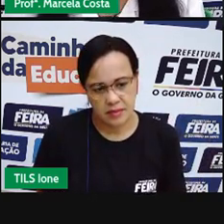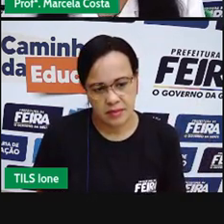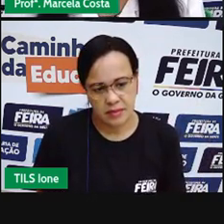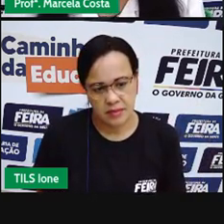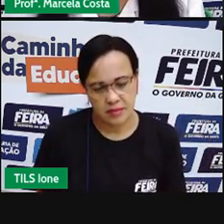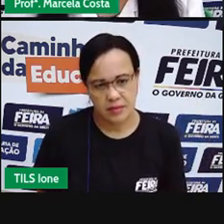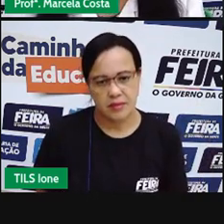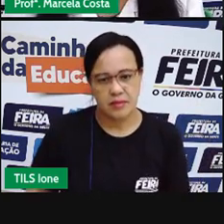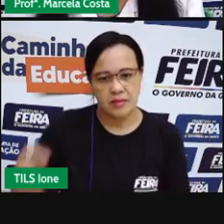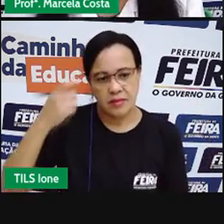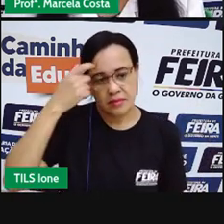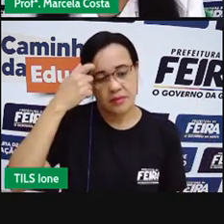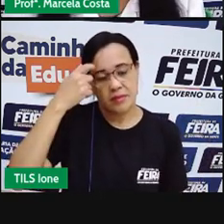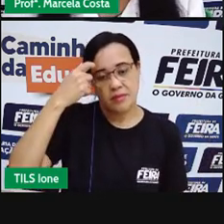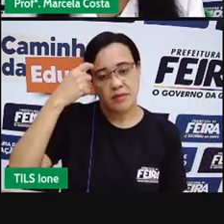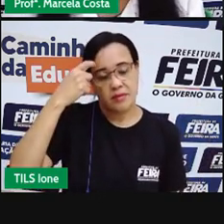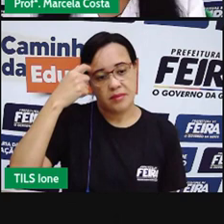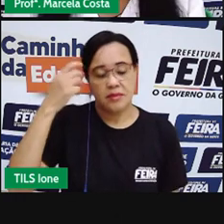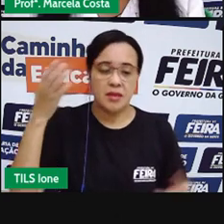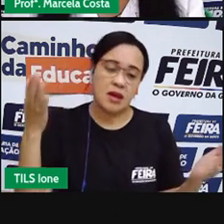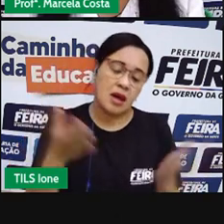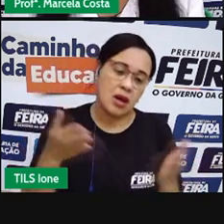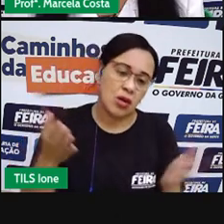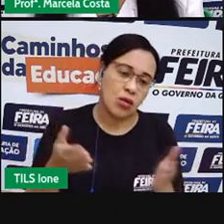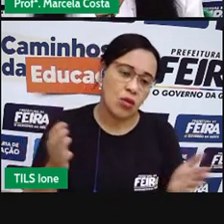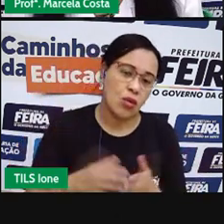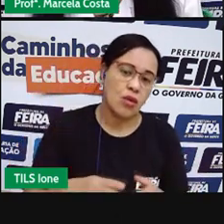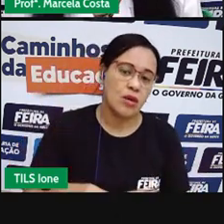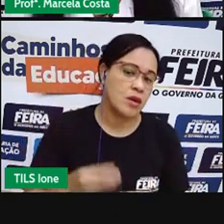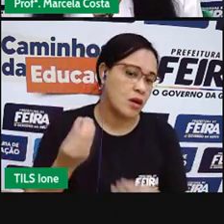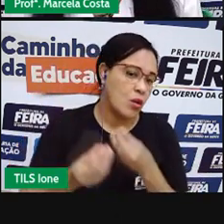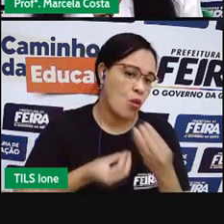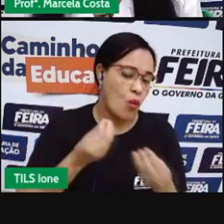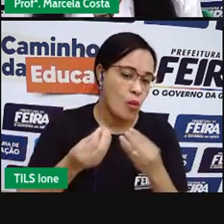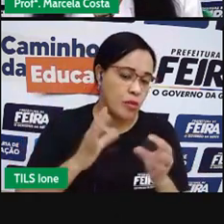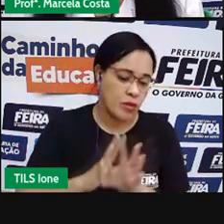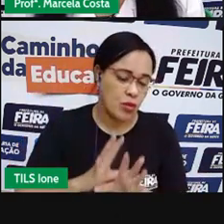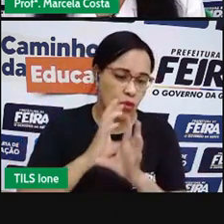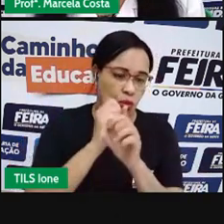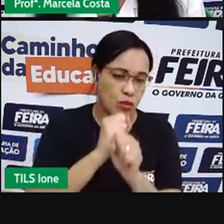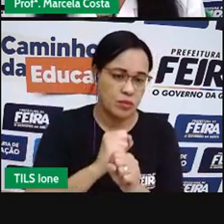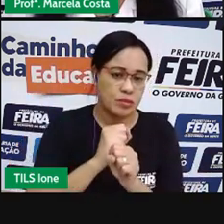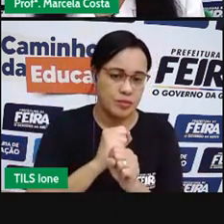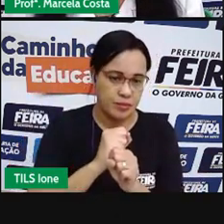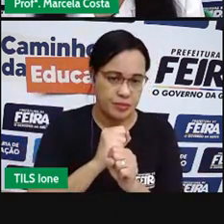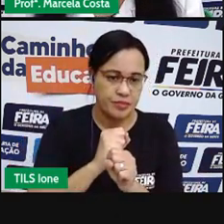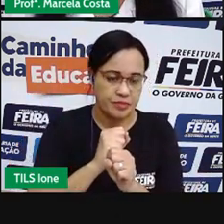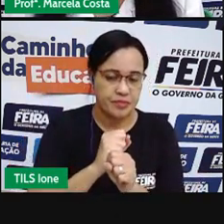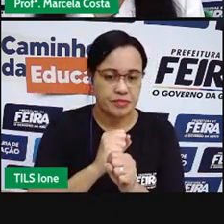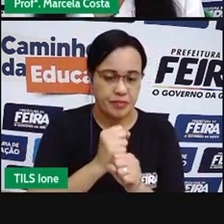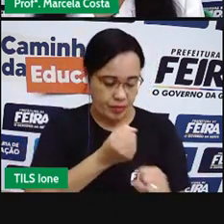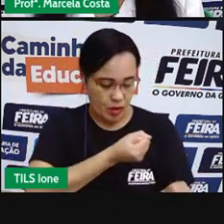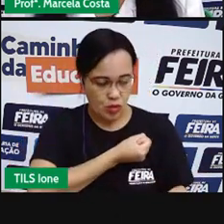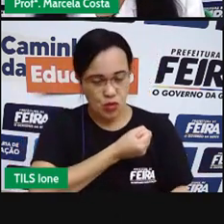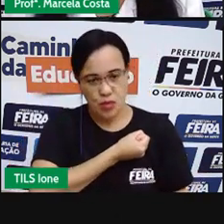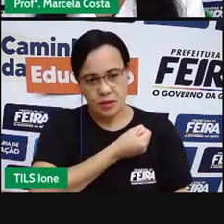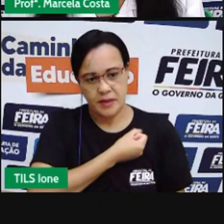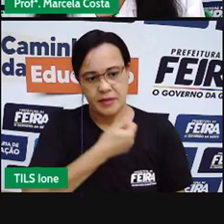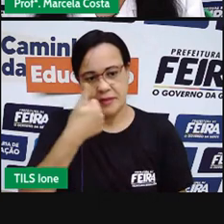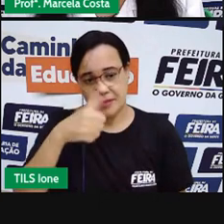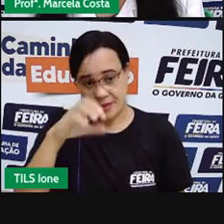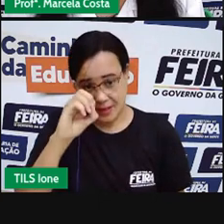Vamos fazer agora a correspondência com os numerais. Então, a quantidade 10 ela é representada por este numeral,